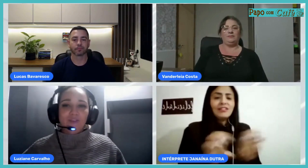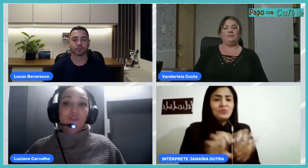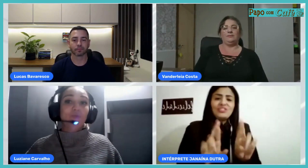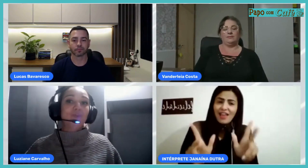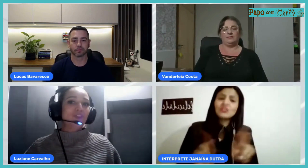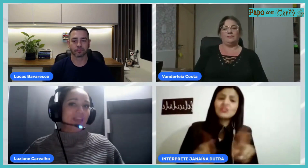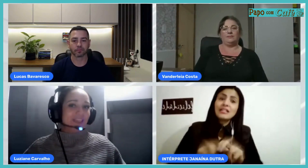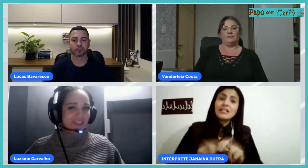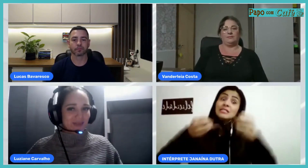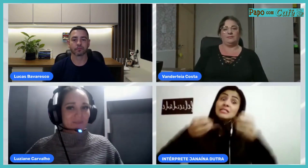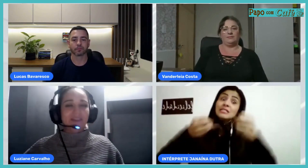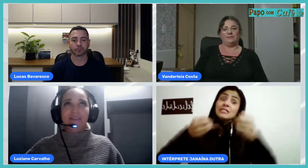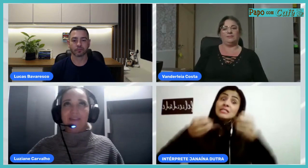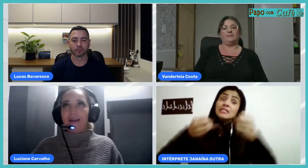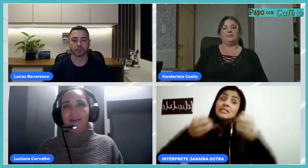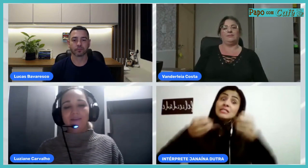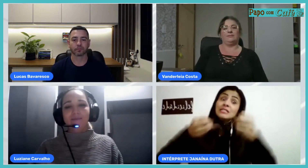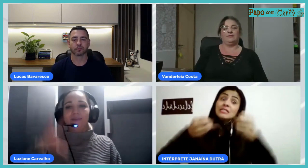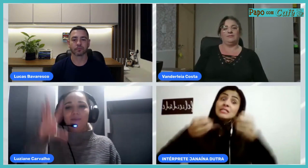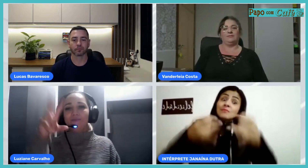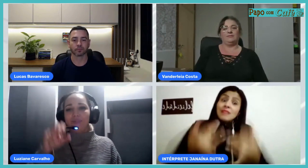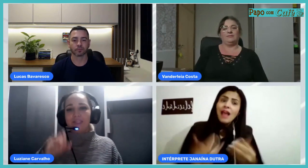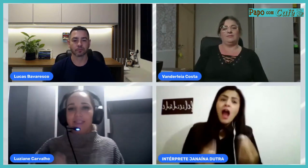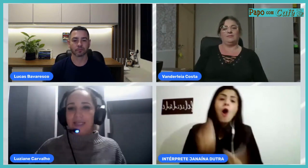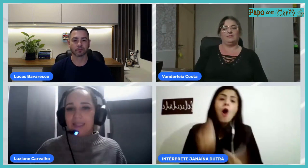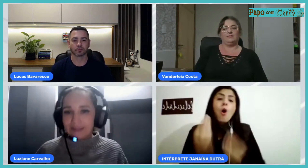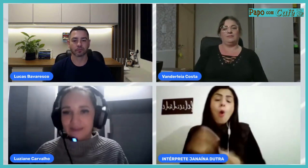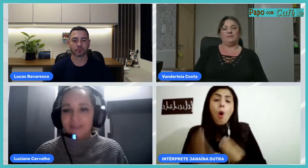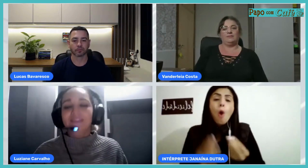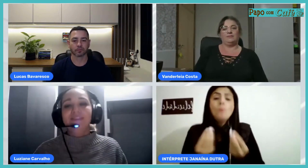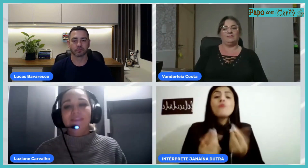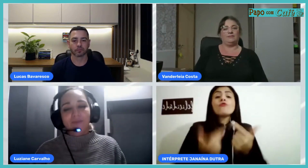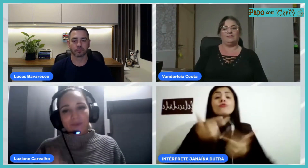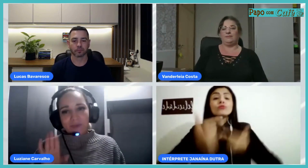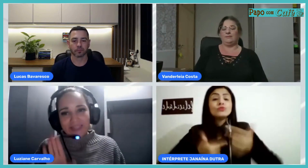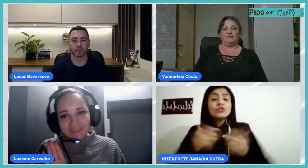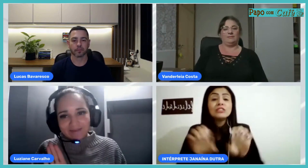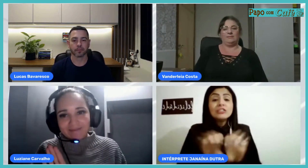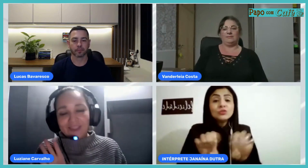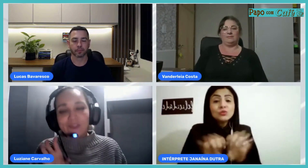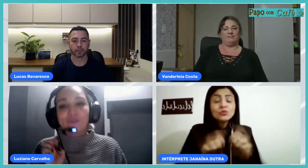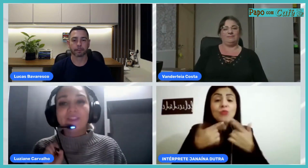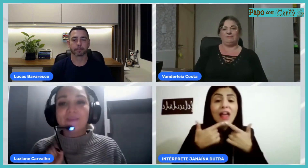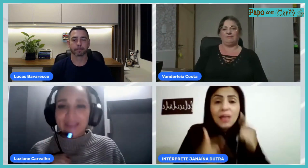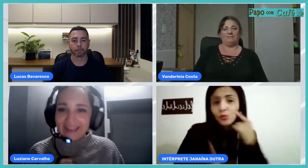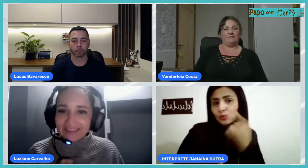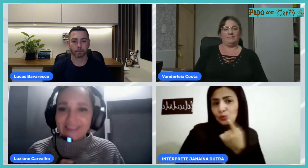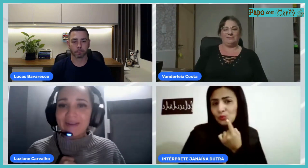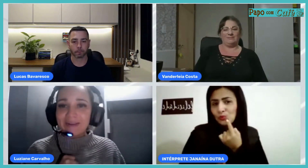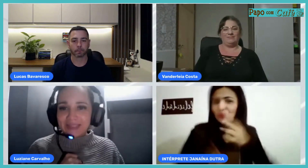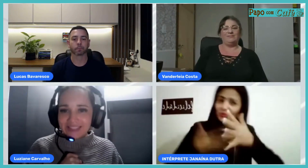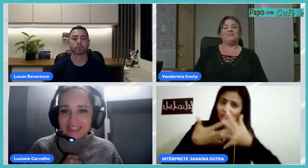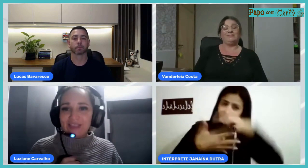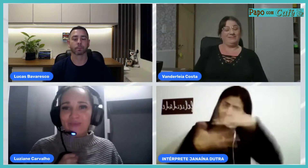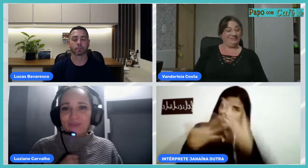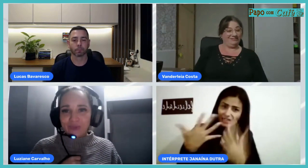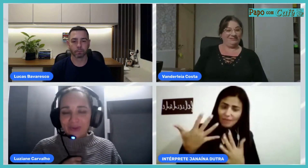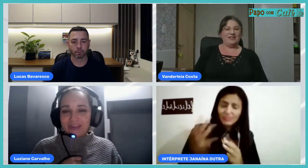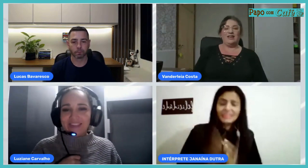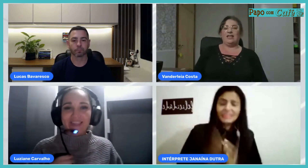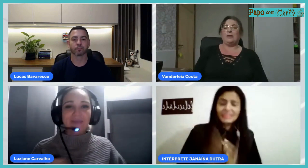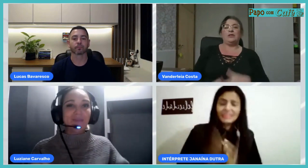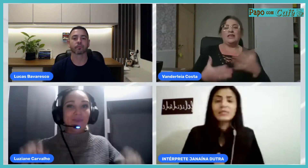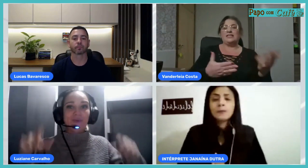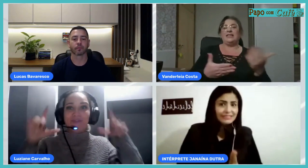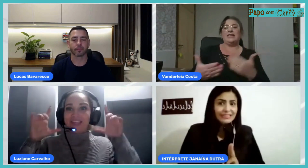e surge essa demanda, ah, não, porque eu uso a escrita. Não, mas para aí. Deixa eu te explicar que não é bem assim que